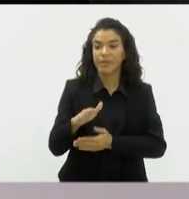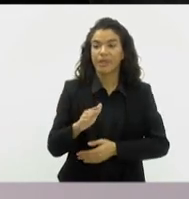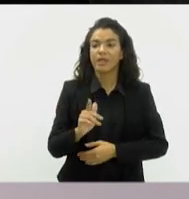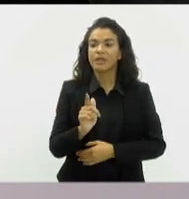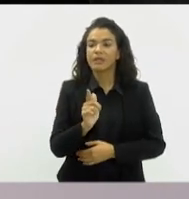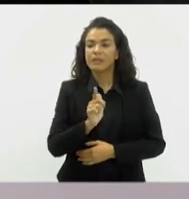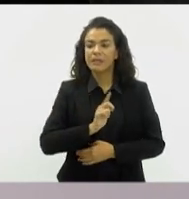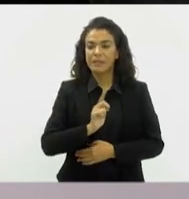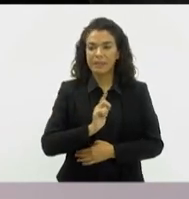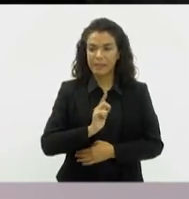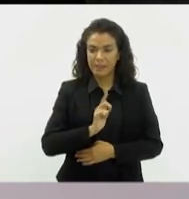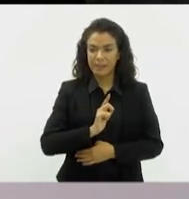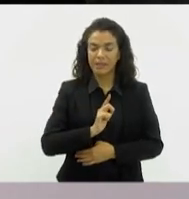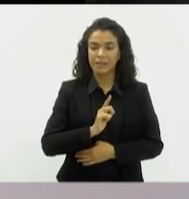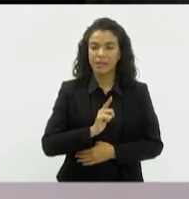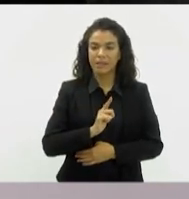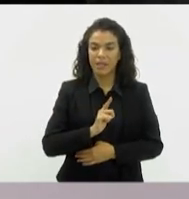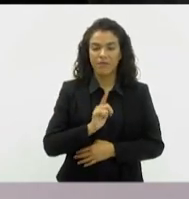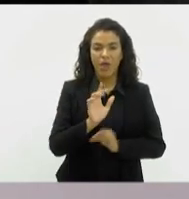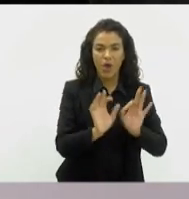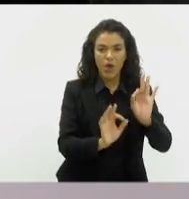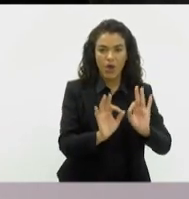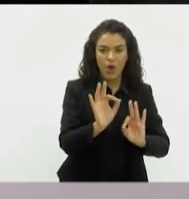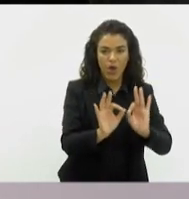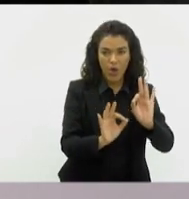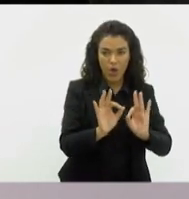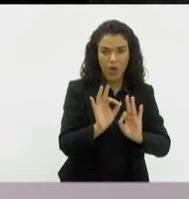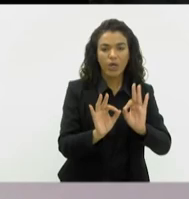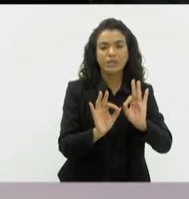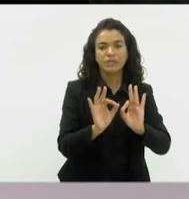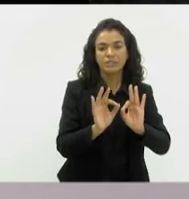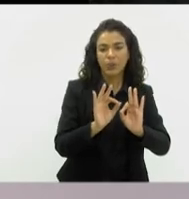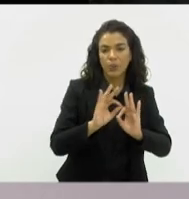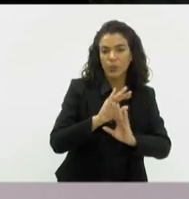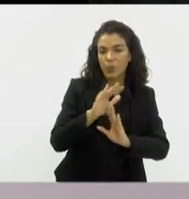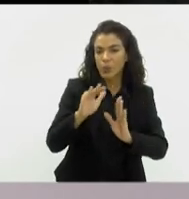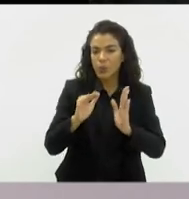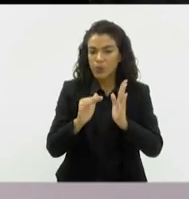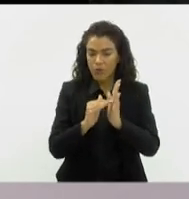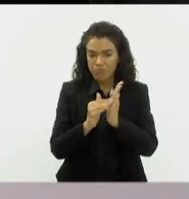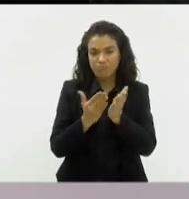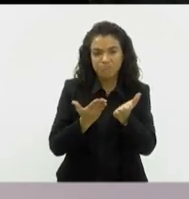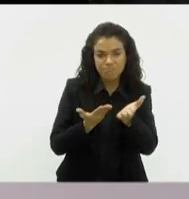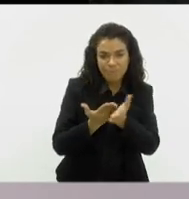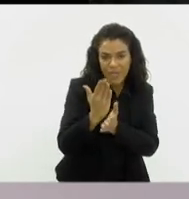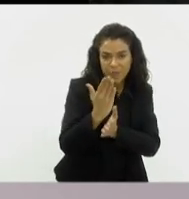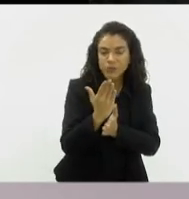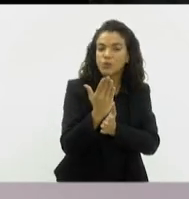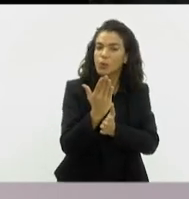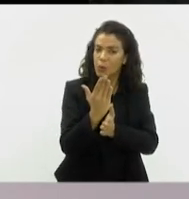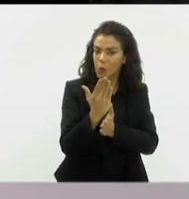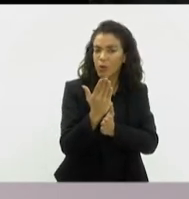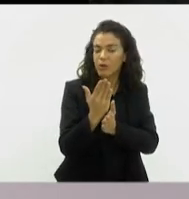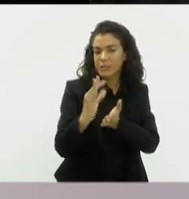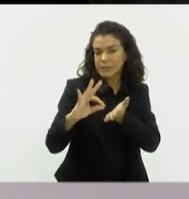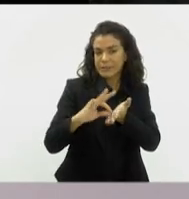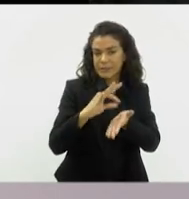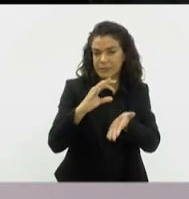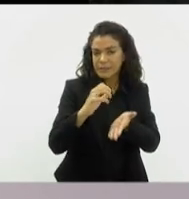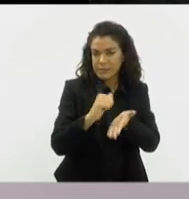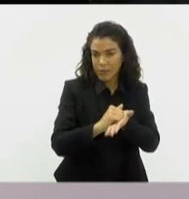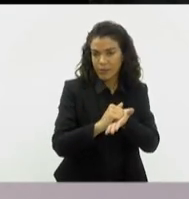fez, então, né, a organização de todos esses candidatos e validamos essas inscrições.